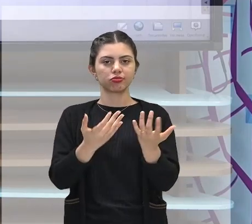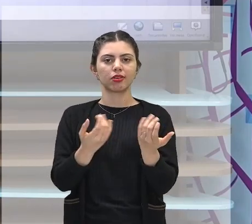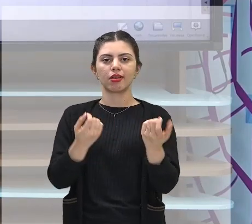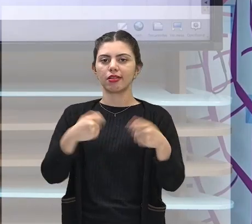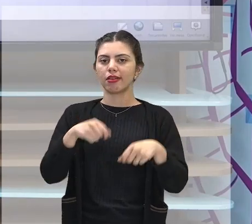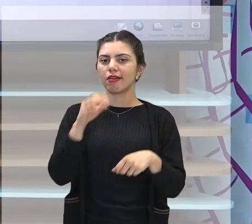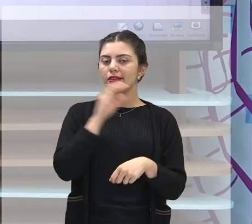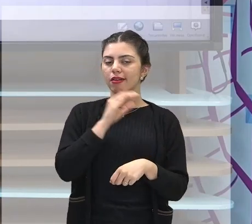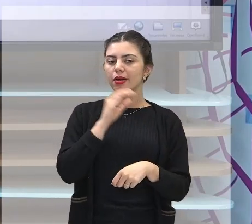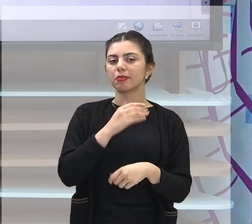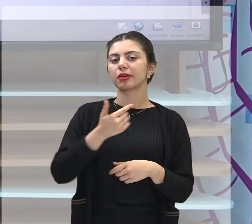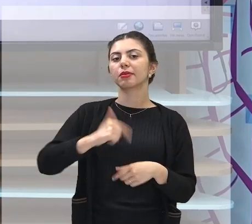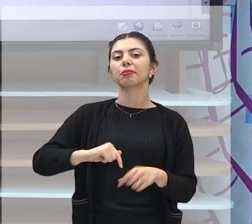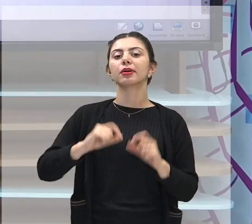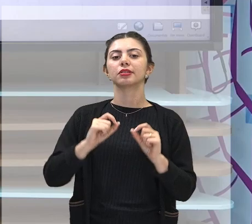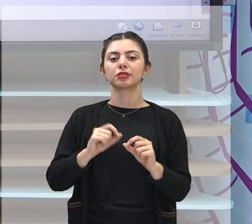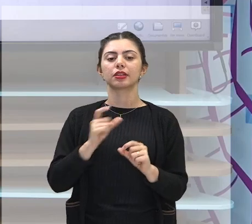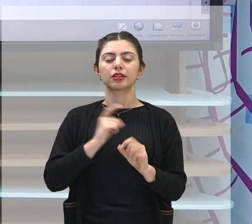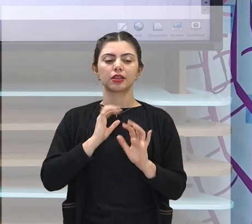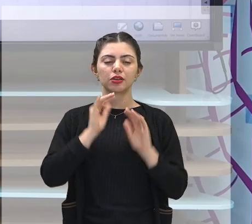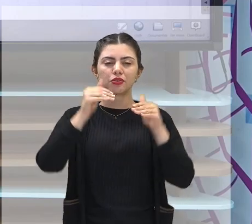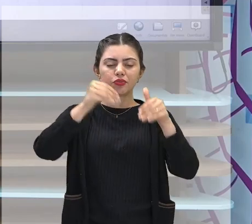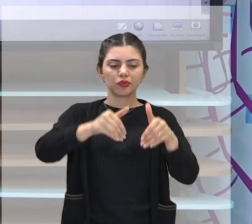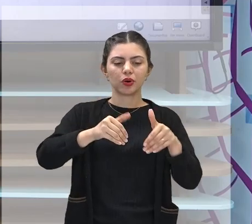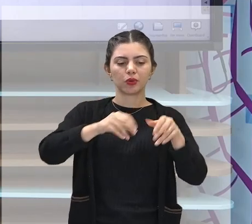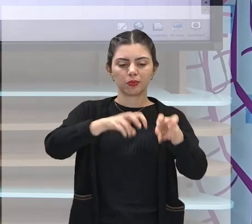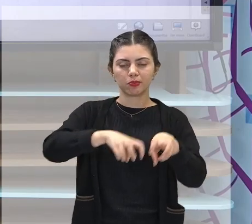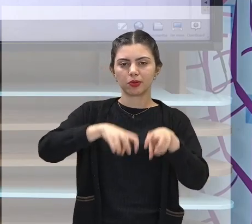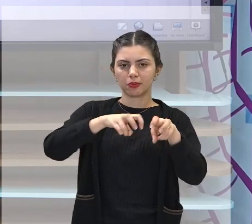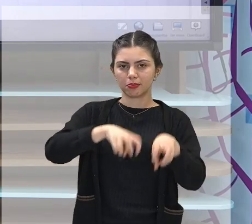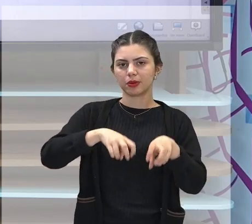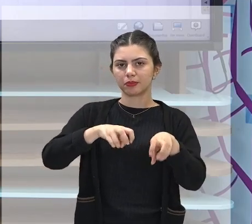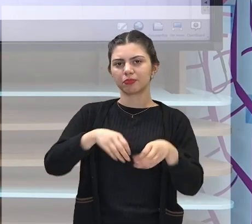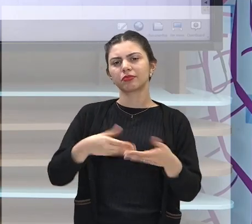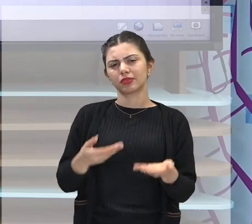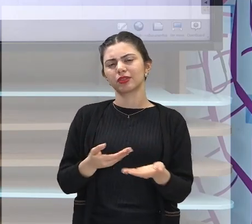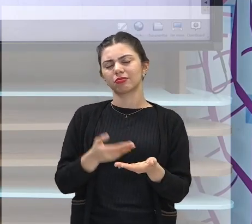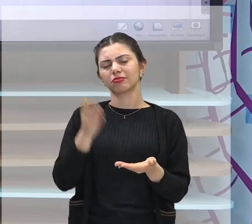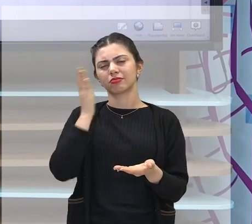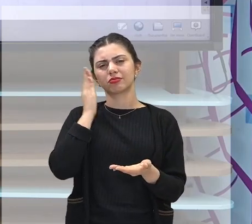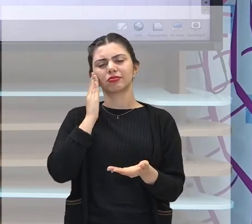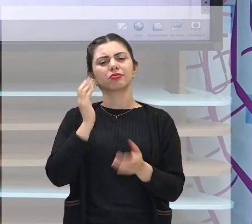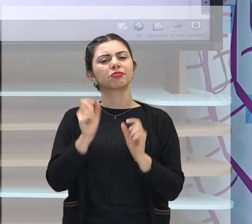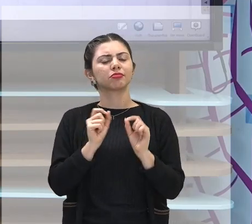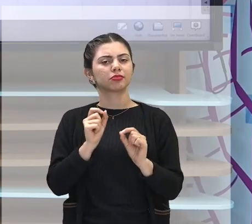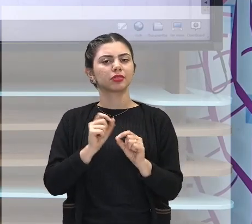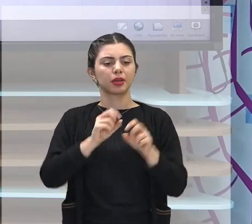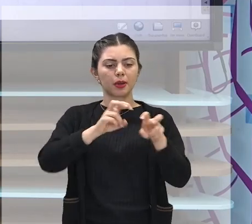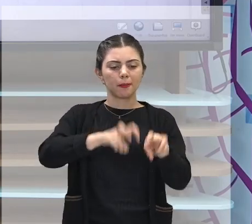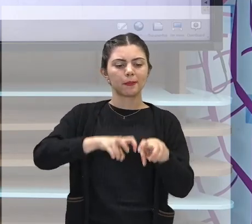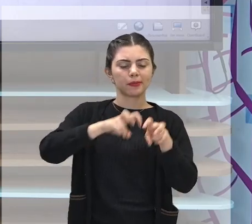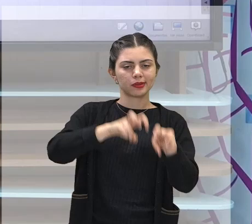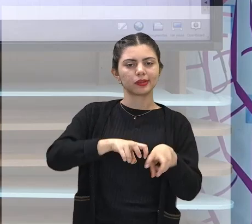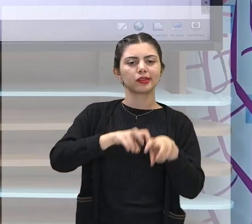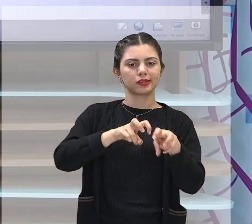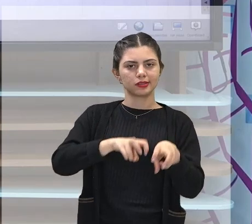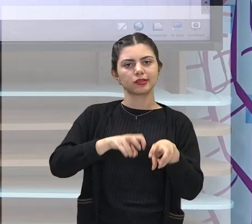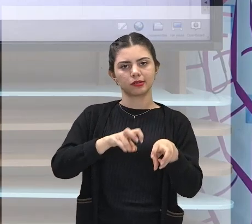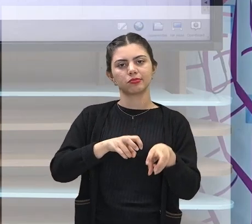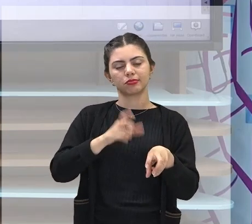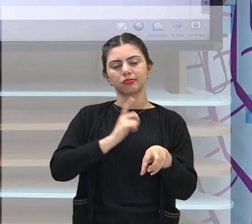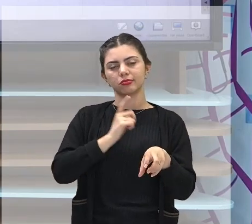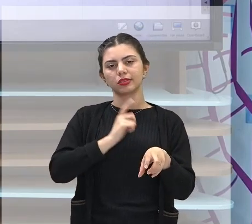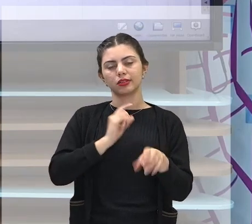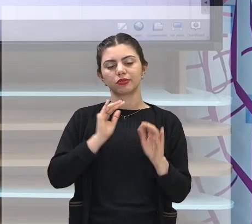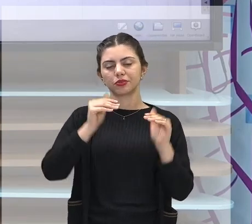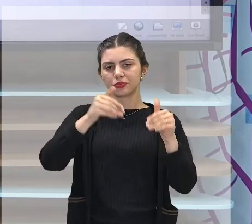que chamamos de plantations. Tenho quase certeza que quando eu falei plantations já veio aí na sua